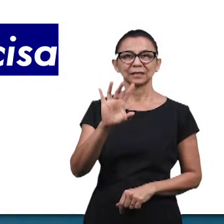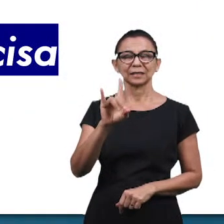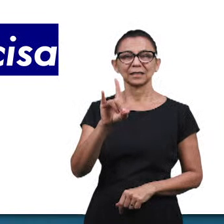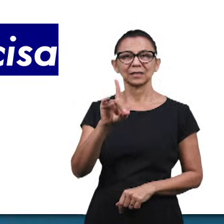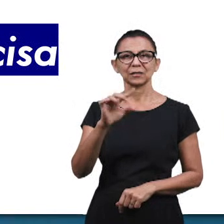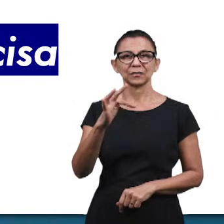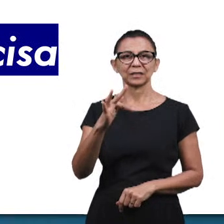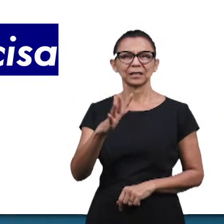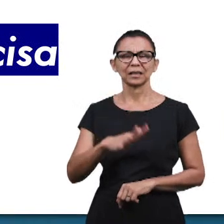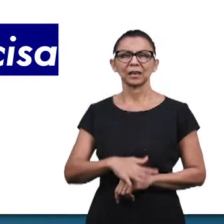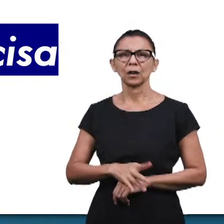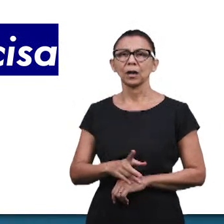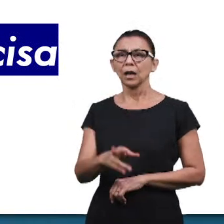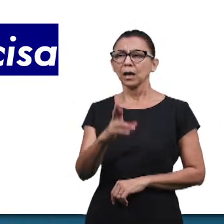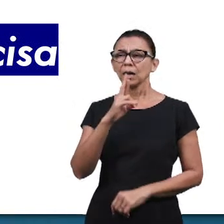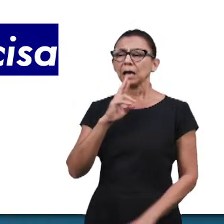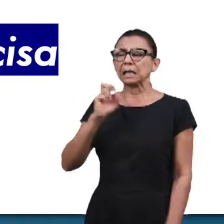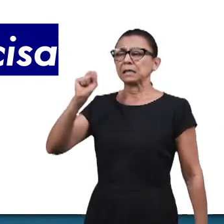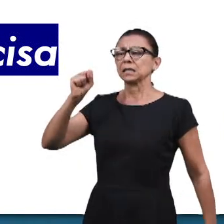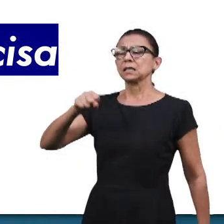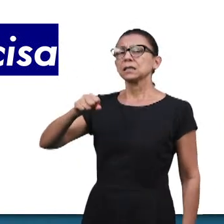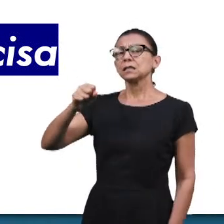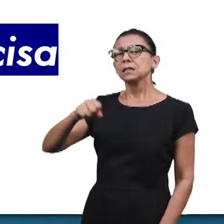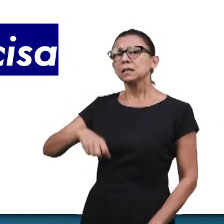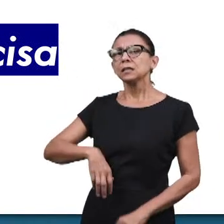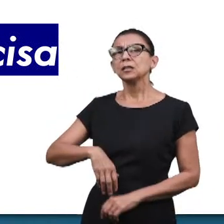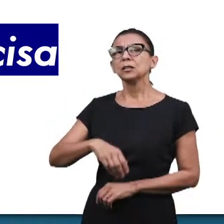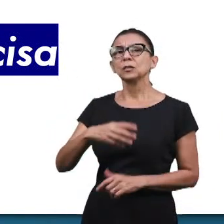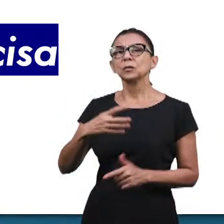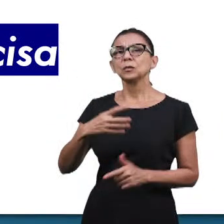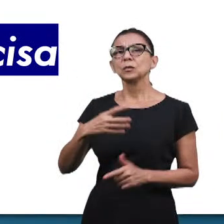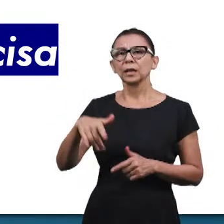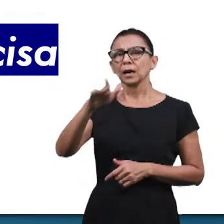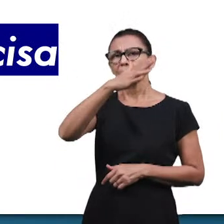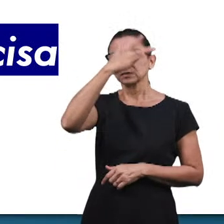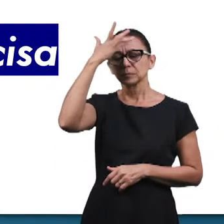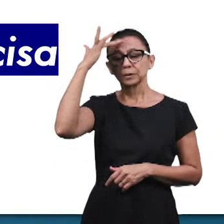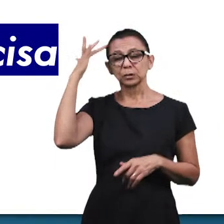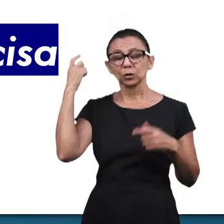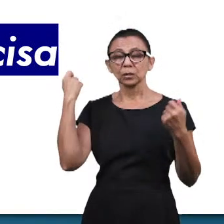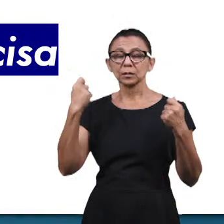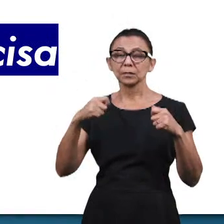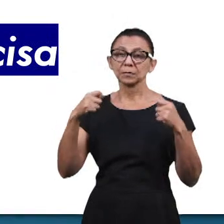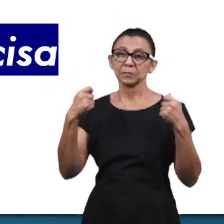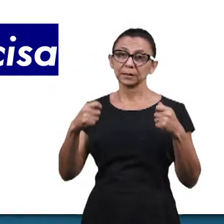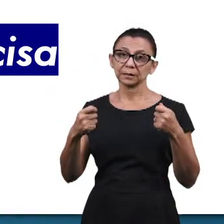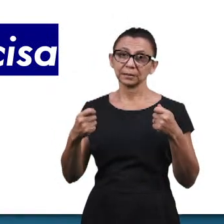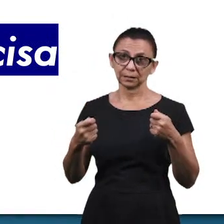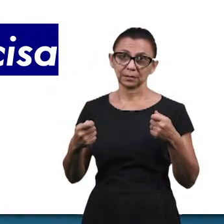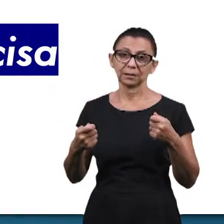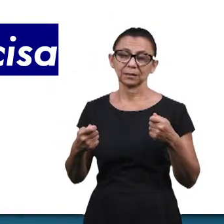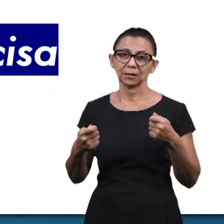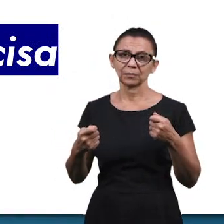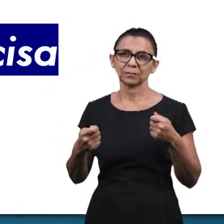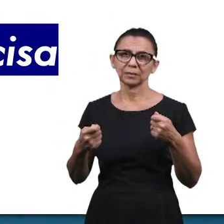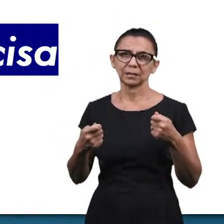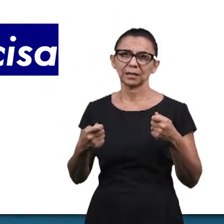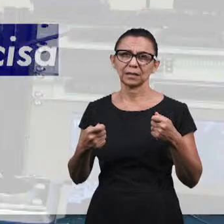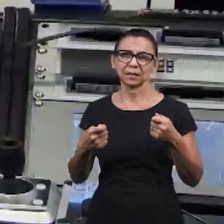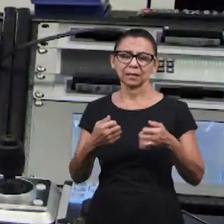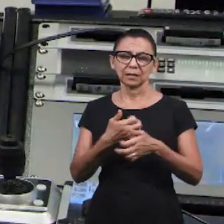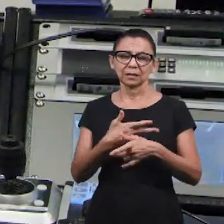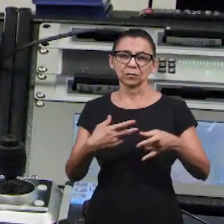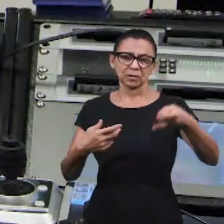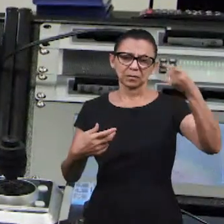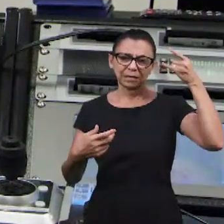do desprendimento que o homem precisa ter das riquezas desta vida para herdar a vida eterna.